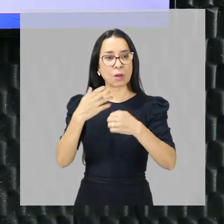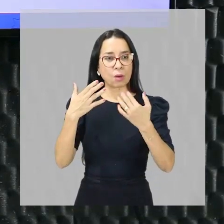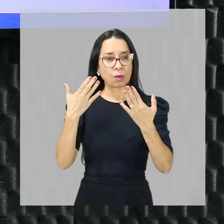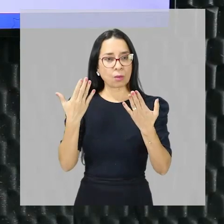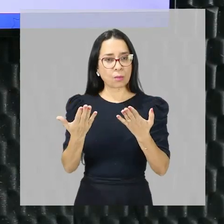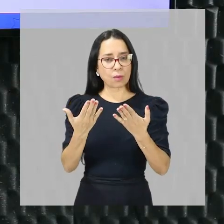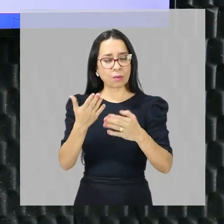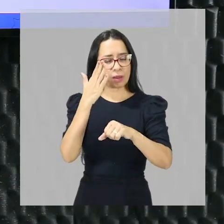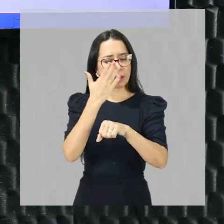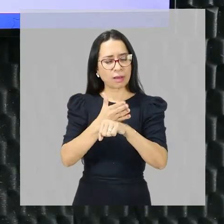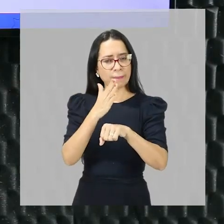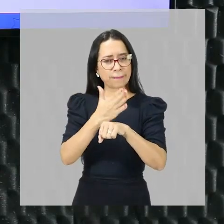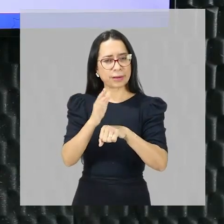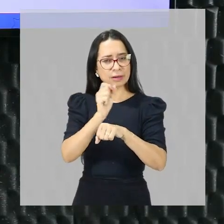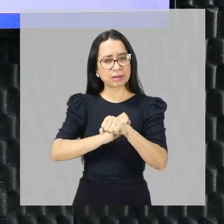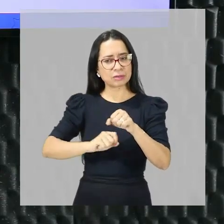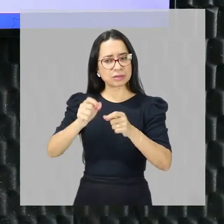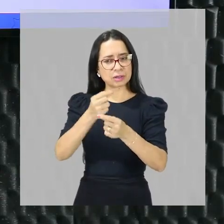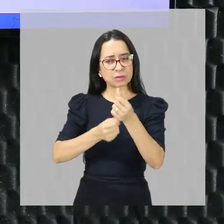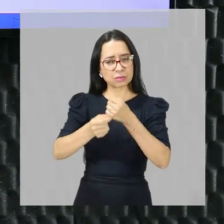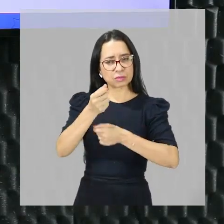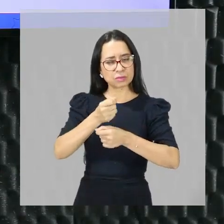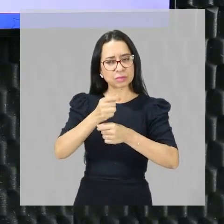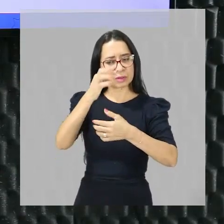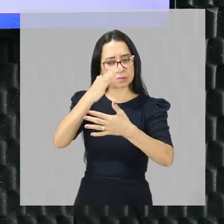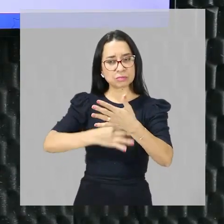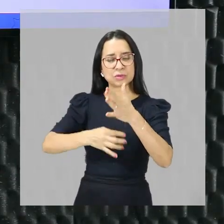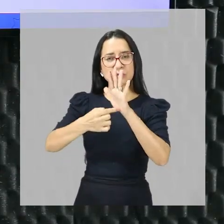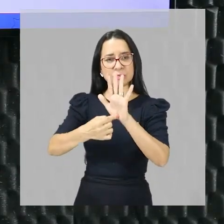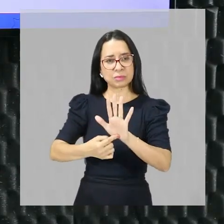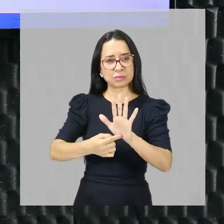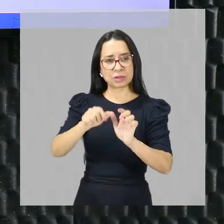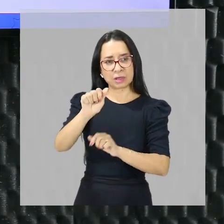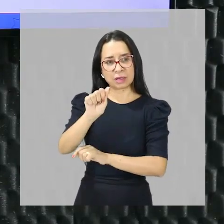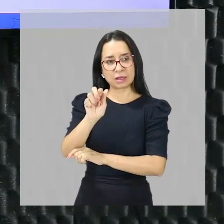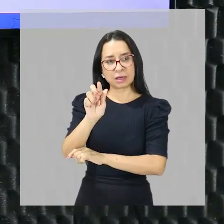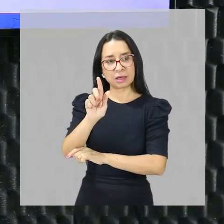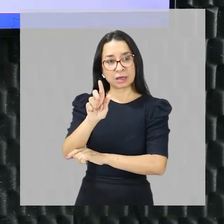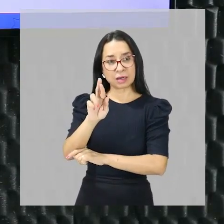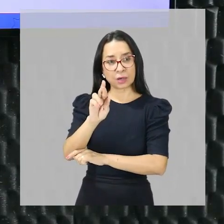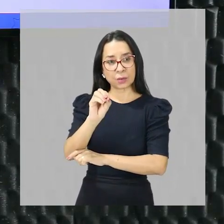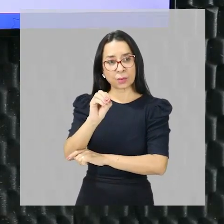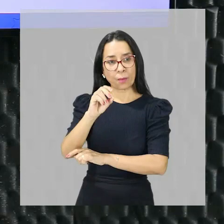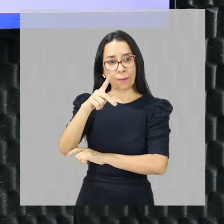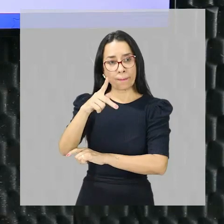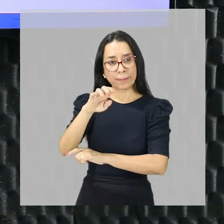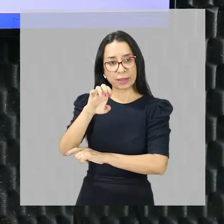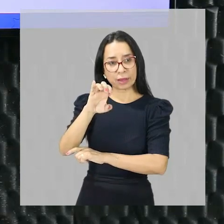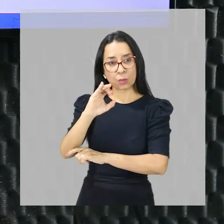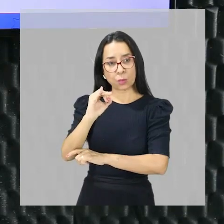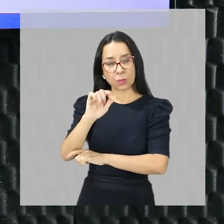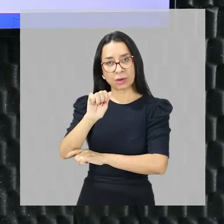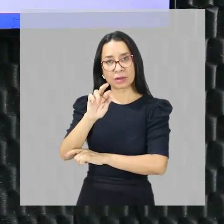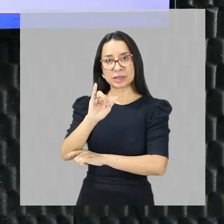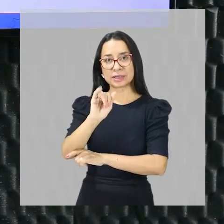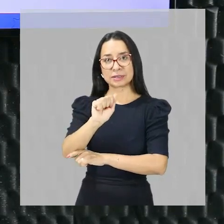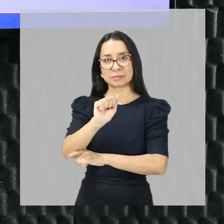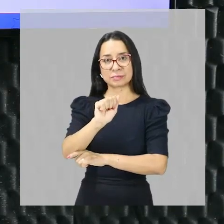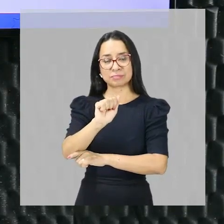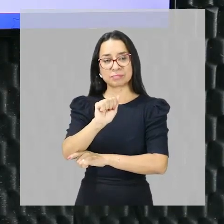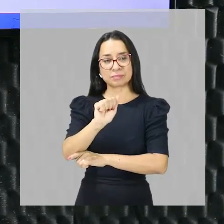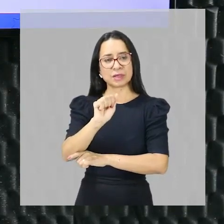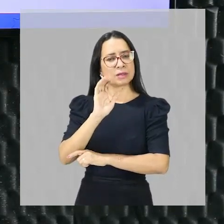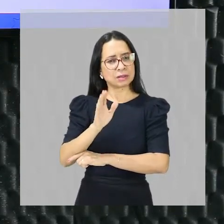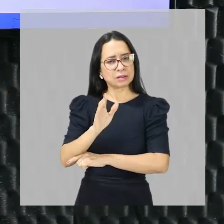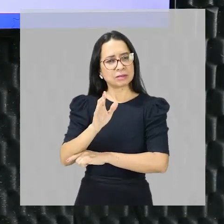Qual é a atividade econômica que o texto se refere? Agropecuária. Tu já puxa a setinha lá, faz o complemento. Eu